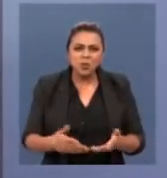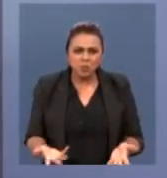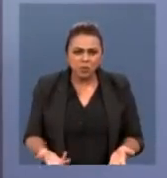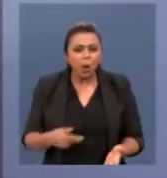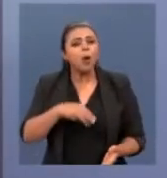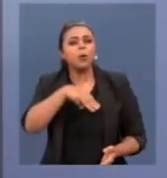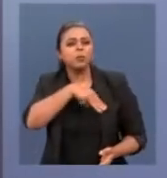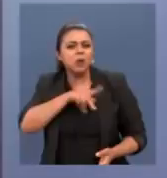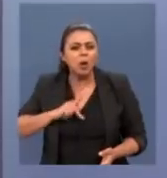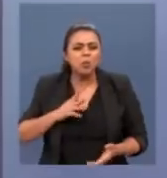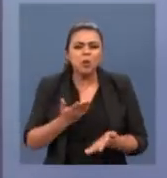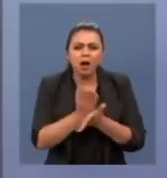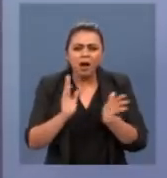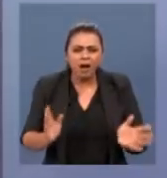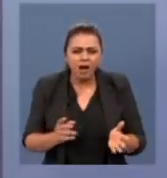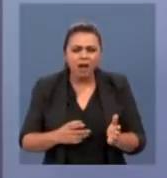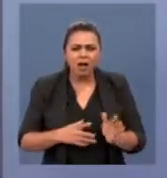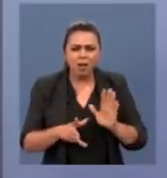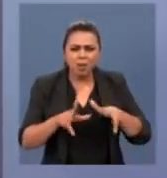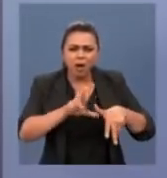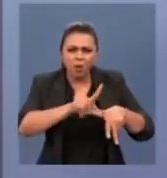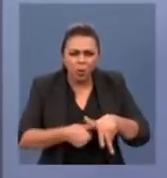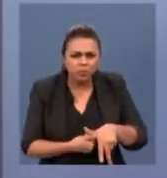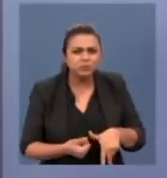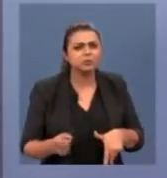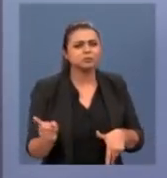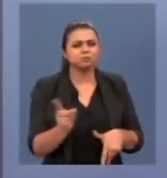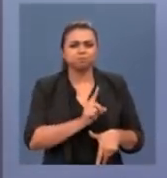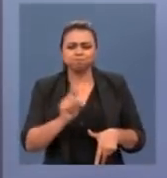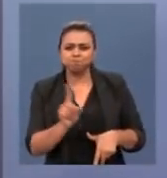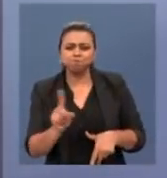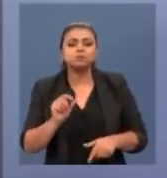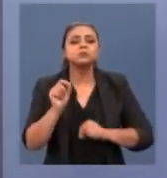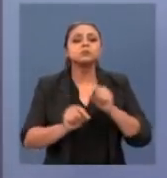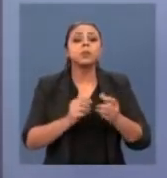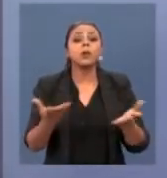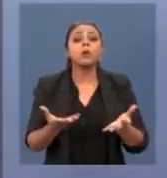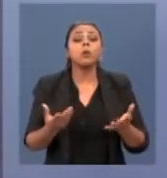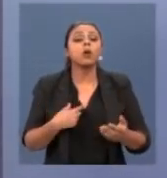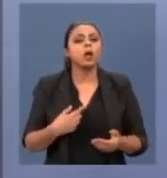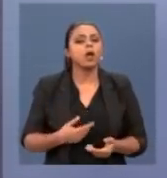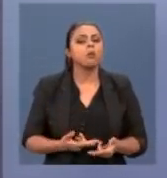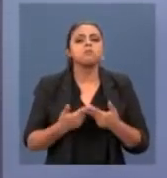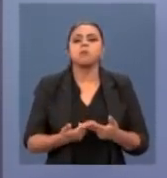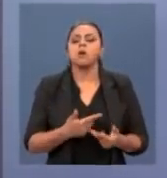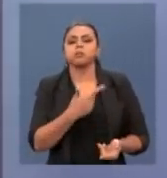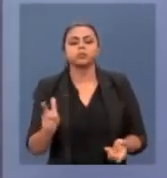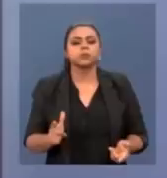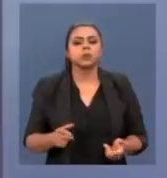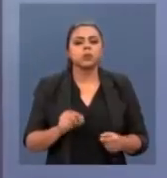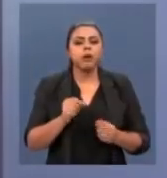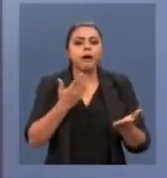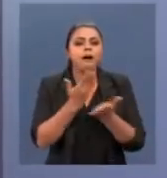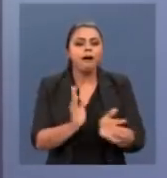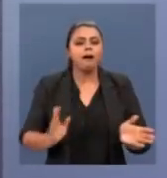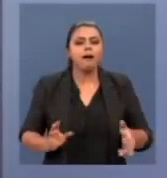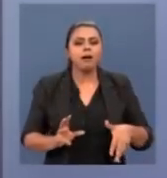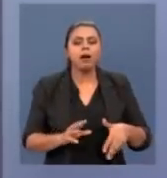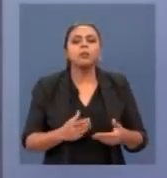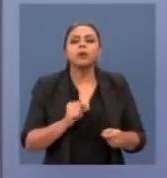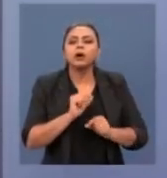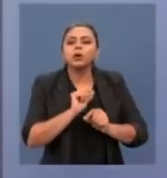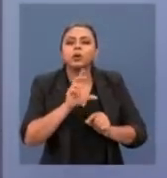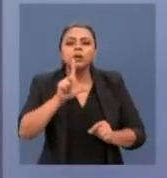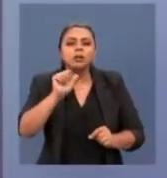corrupção que nós vamos combater tolerância zero à corrupção vamos apoiar lava-jato aqui no governo do estado é